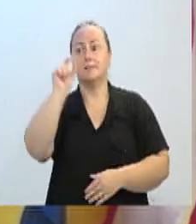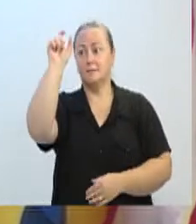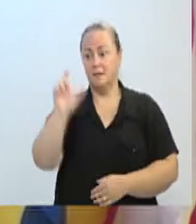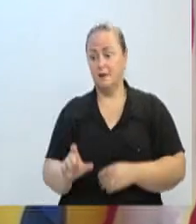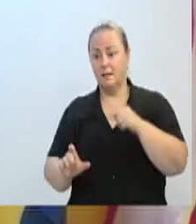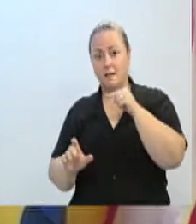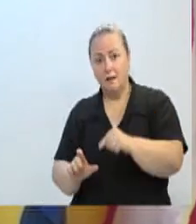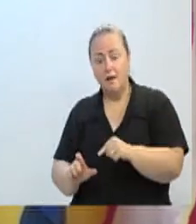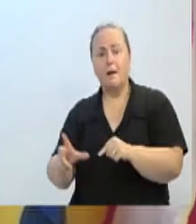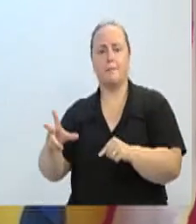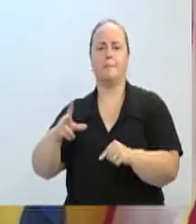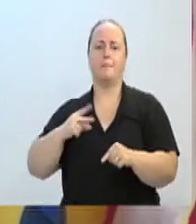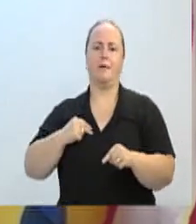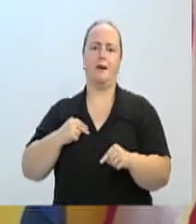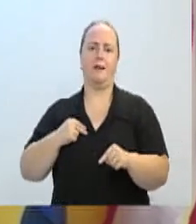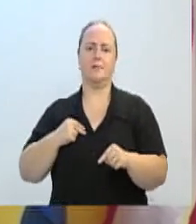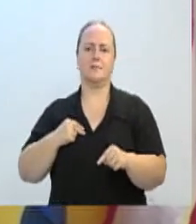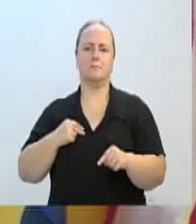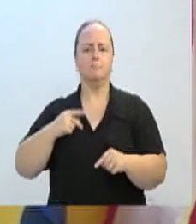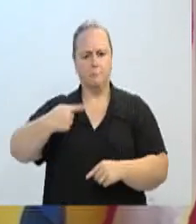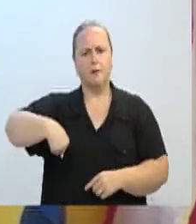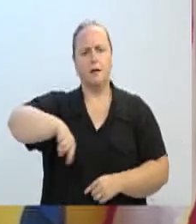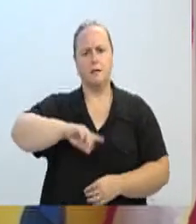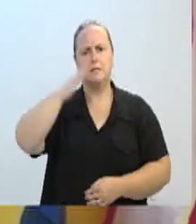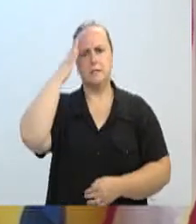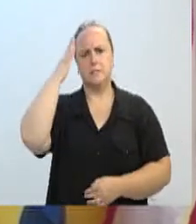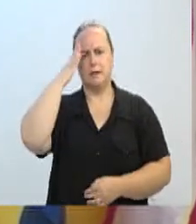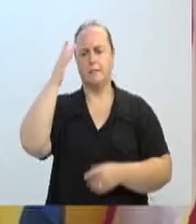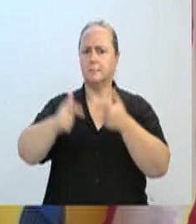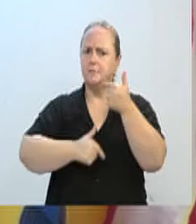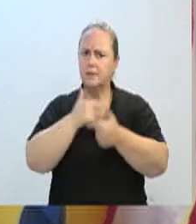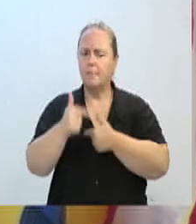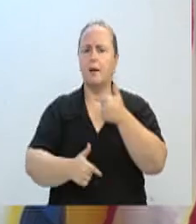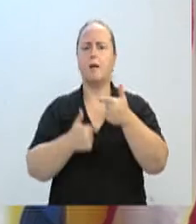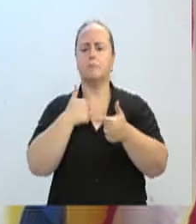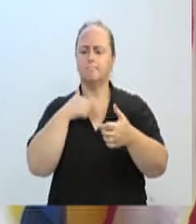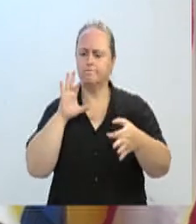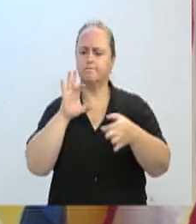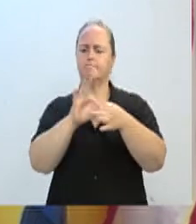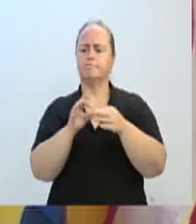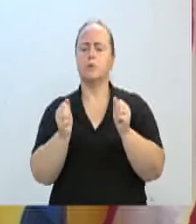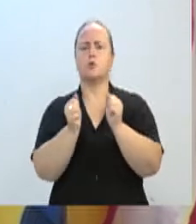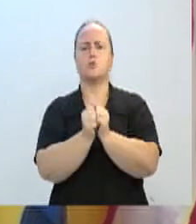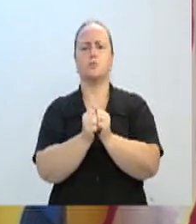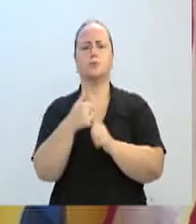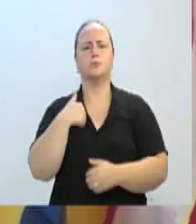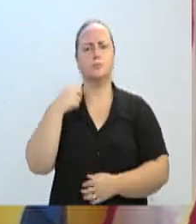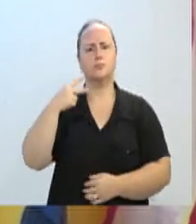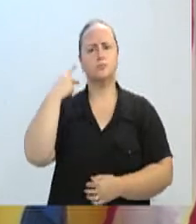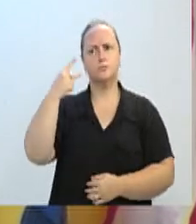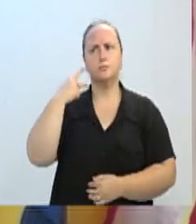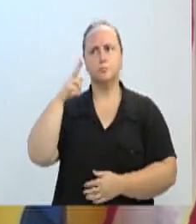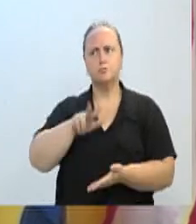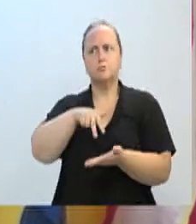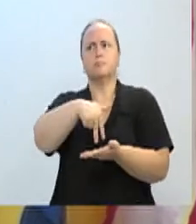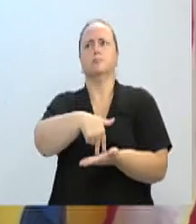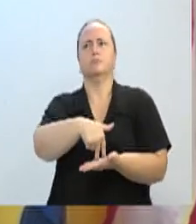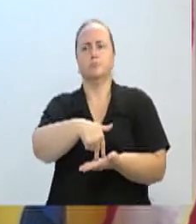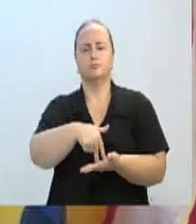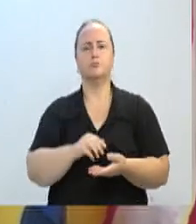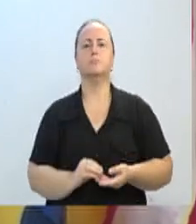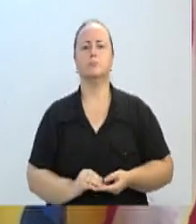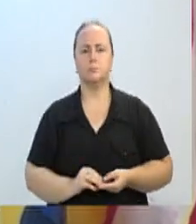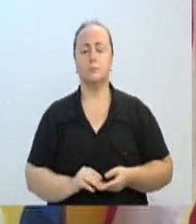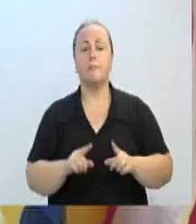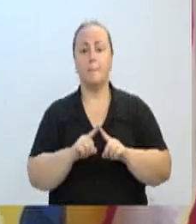na ponta. Então, a gente sabe do seu trabalho, sabe do vosso trabalho, pode contar comigo, enquanto vereador aqui desta casa, também para brigar pelo esporte. O que nós queremos